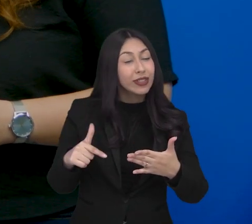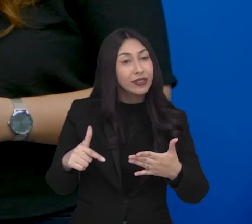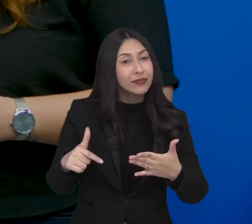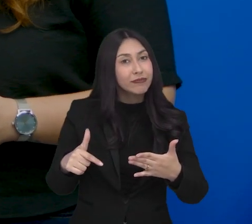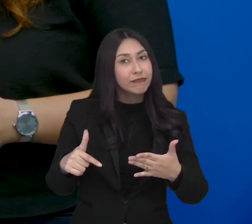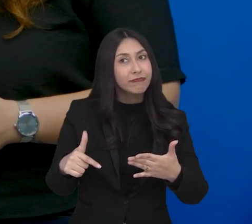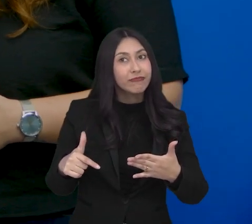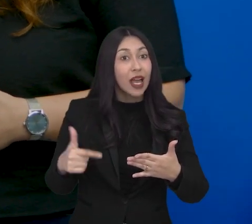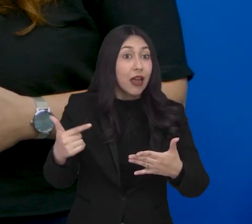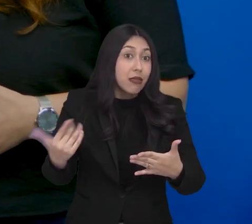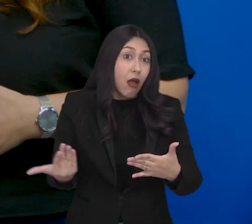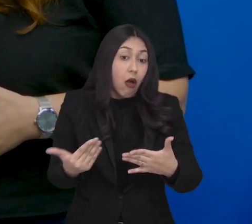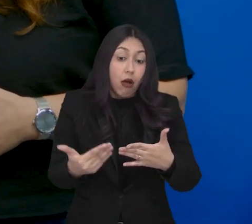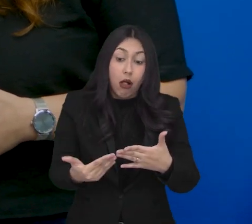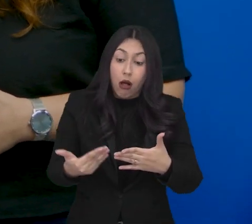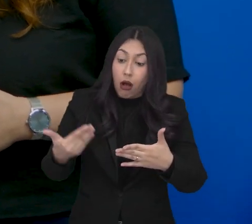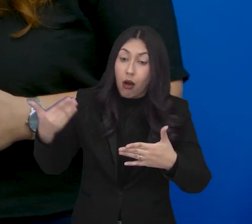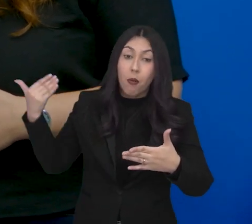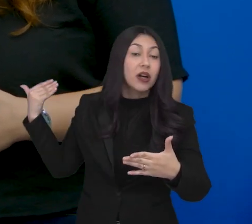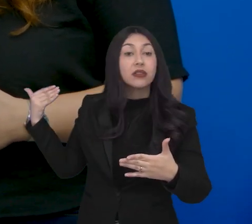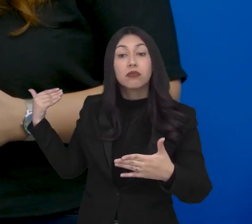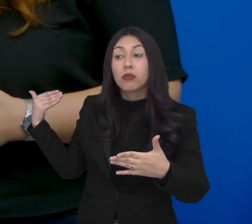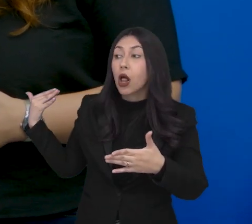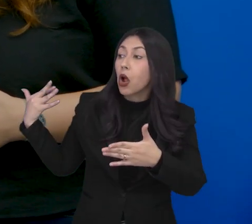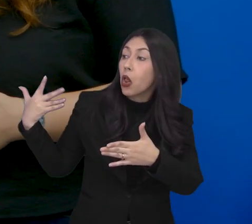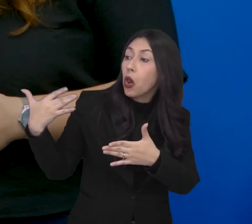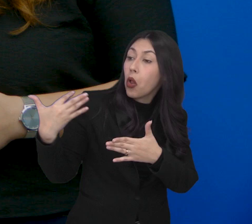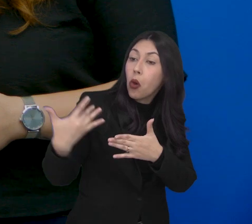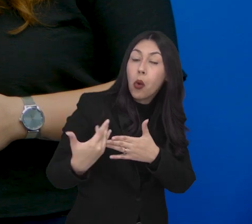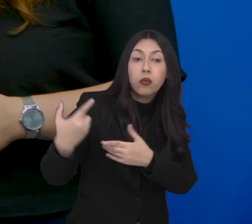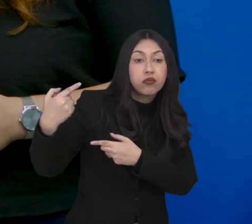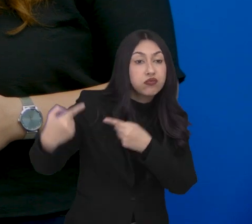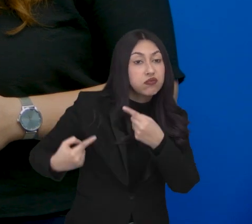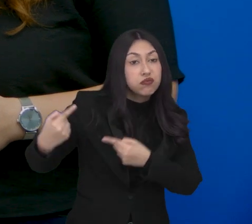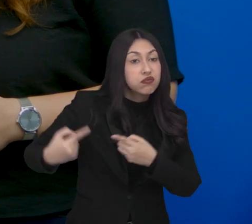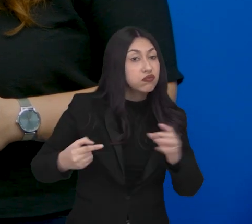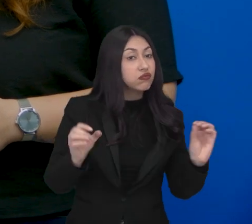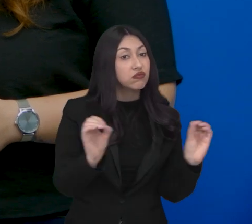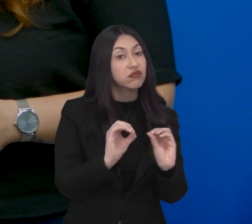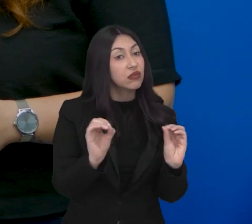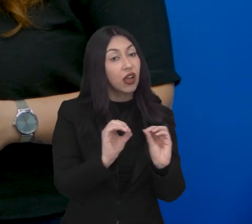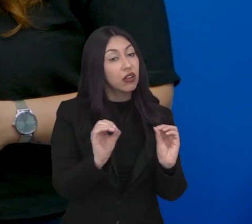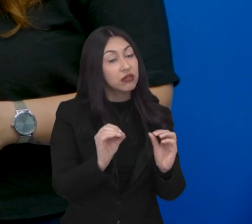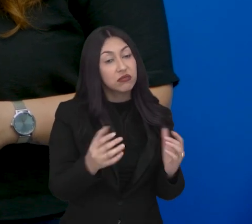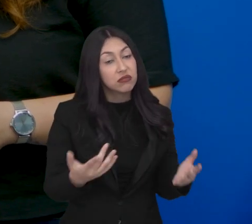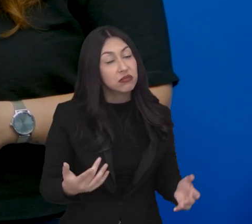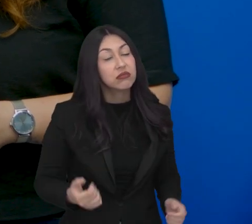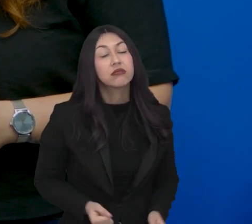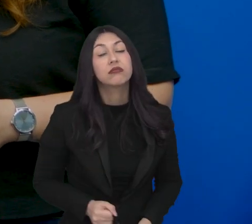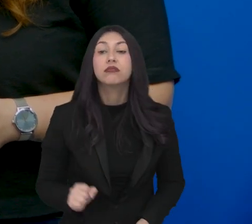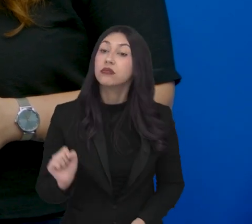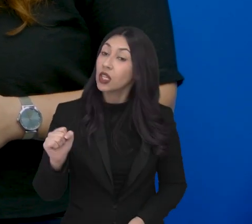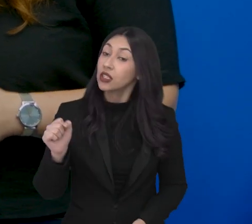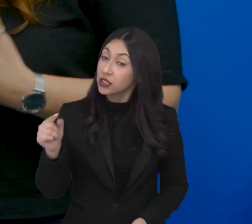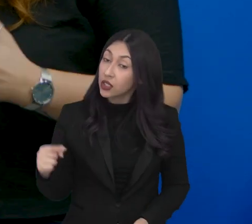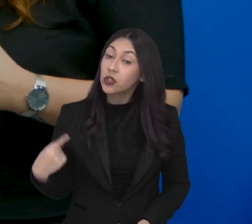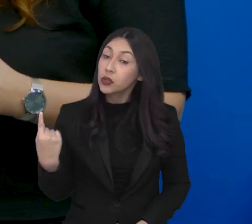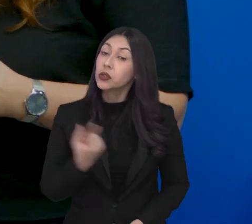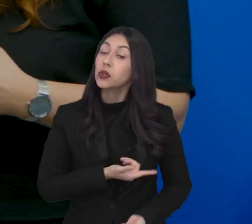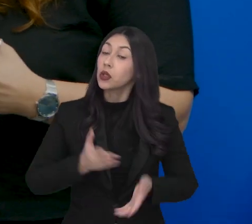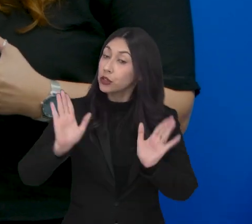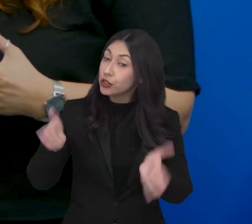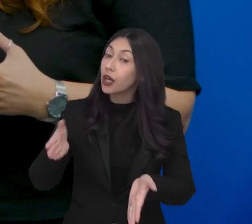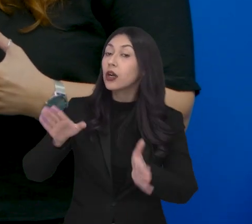Então, as pessoas mais velhas não tiveram esse assunto tão próximo no dia a dia, né? Sim, e é costume